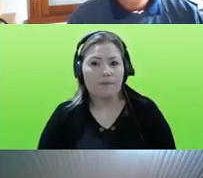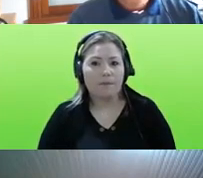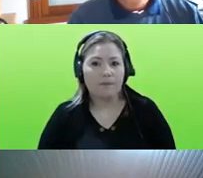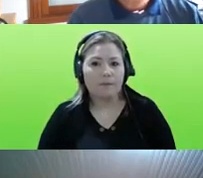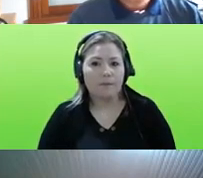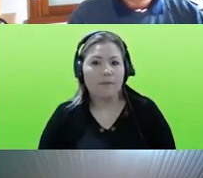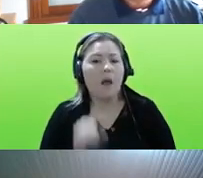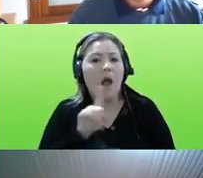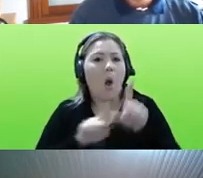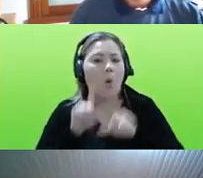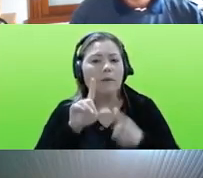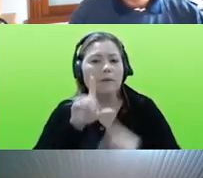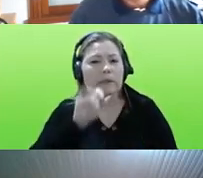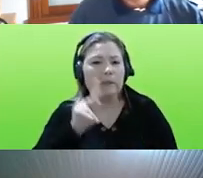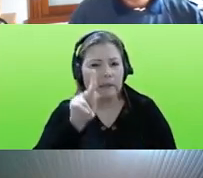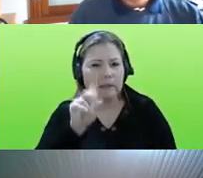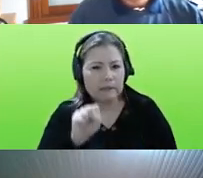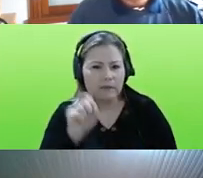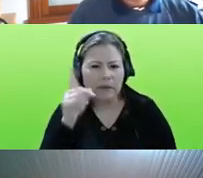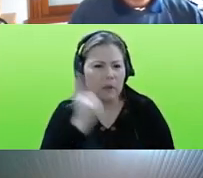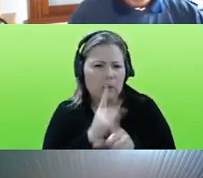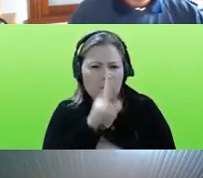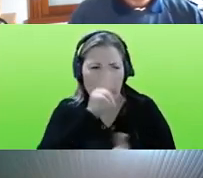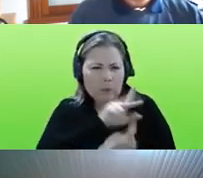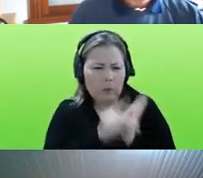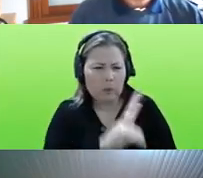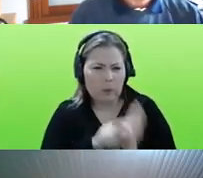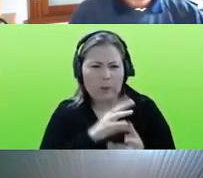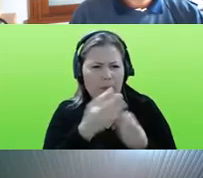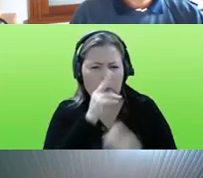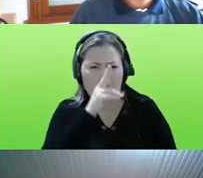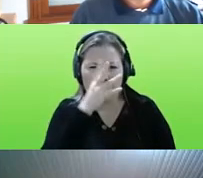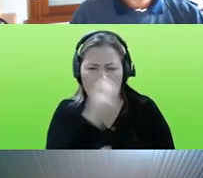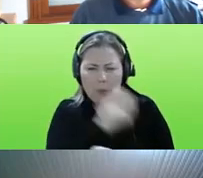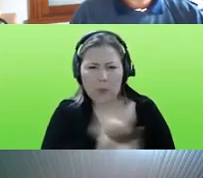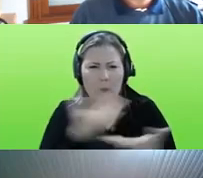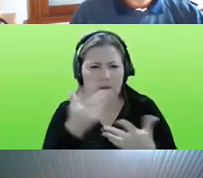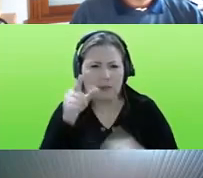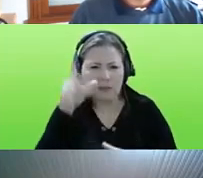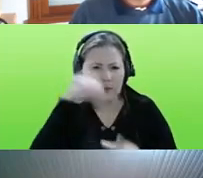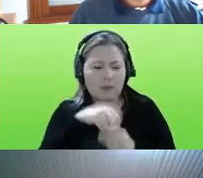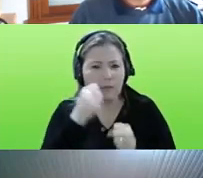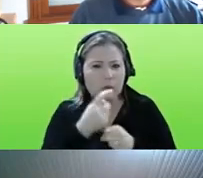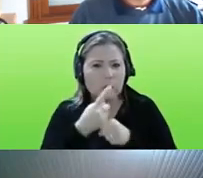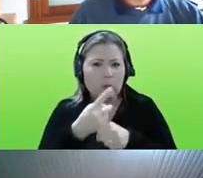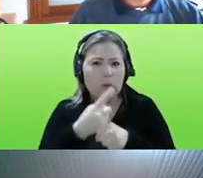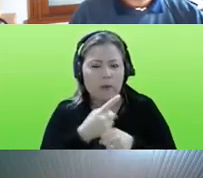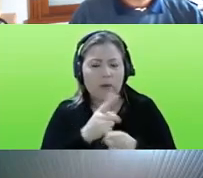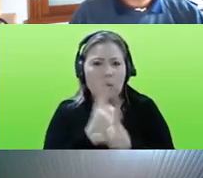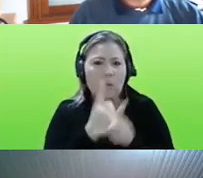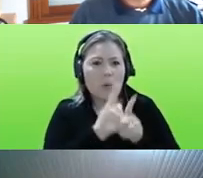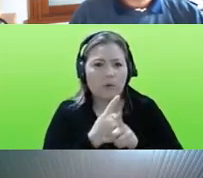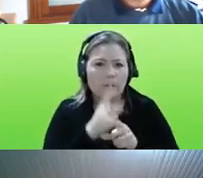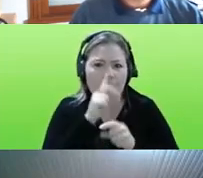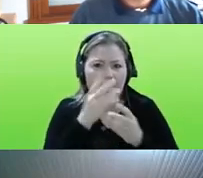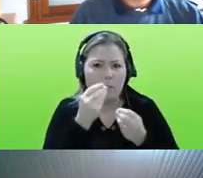alguns links interessantes, vocês vão encontrar de tudo aqui. Tem YouTube, tem o Diaba 4 aí, vocês podem buscar aqui e encontrar muito